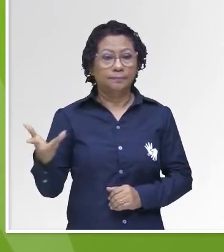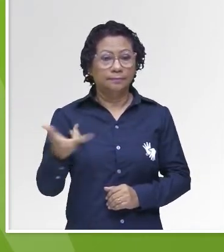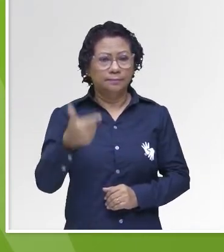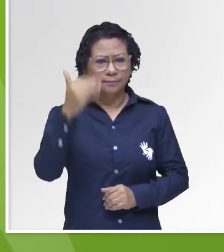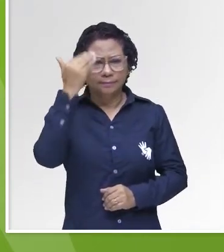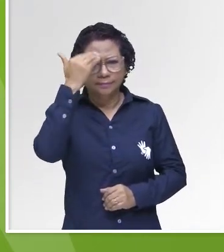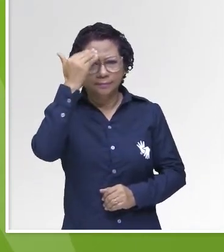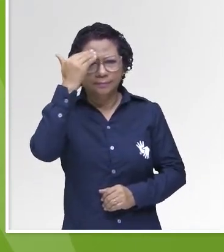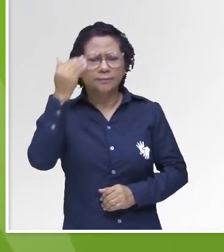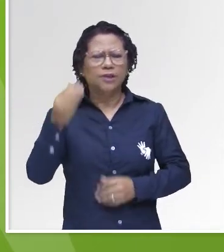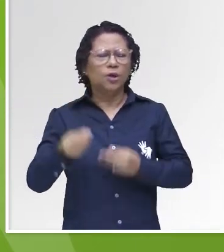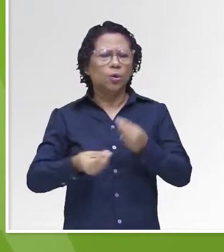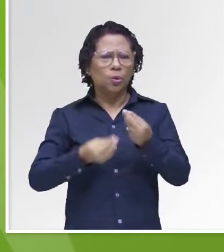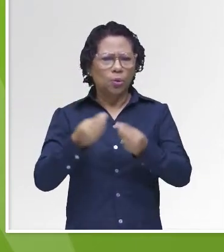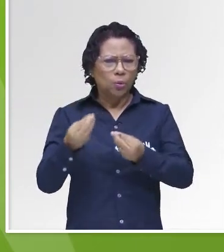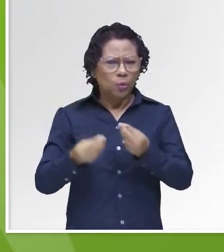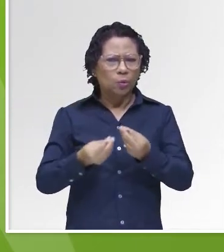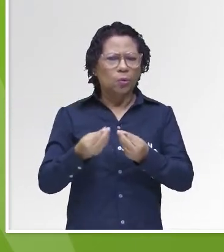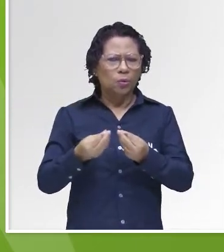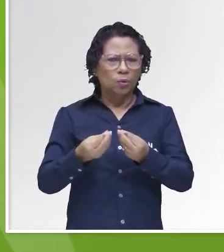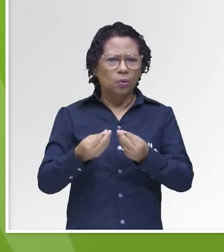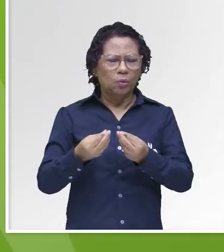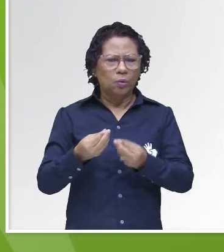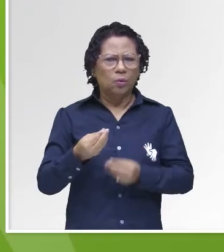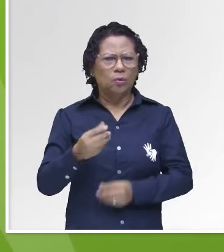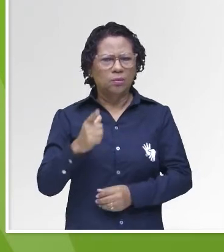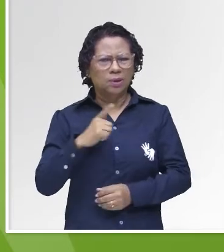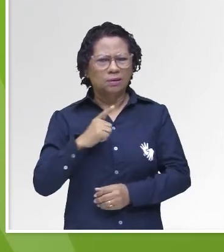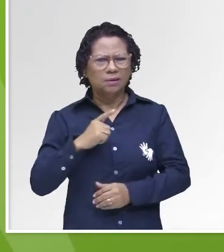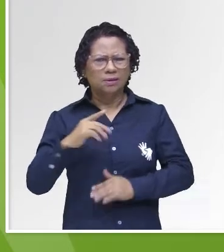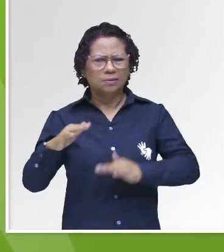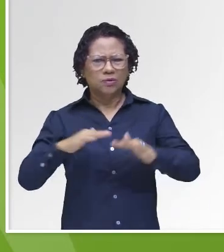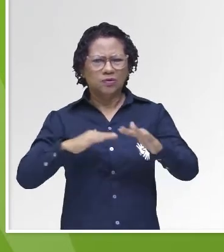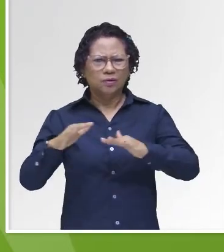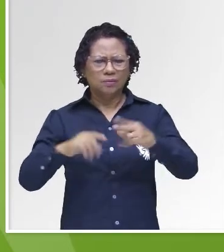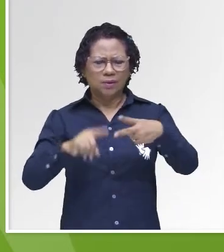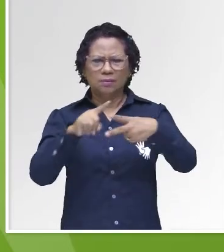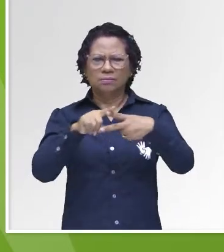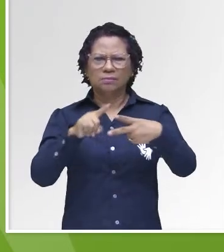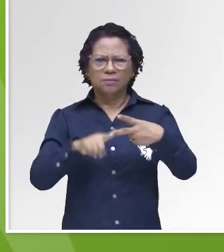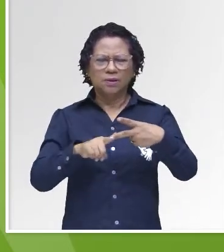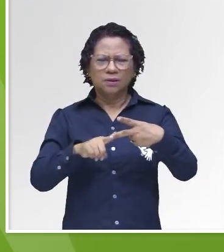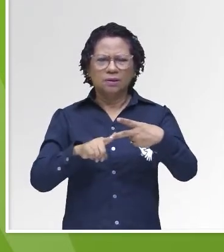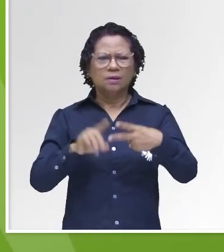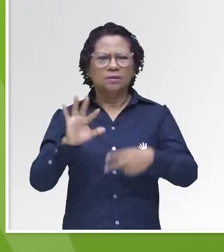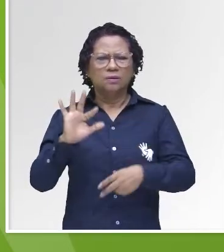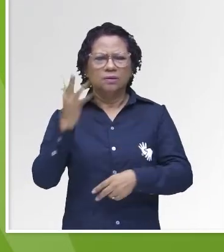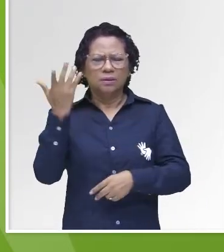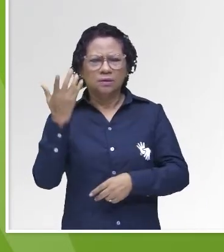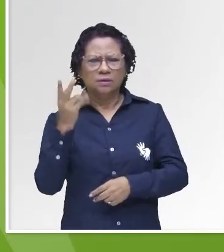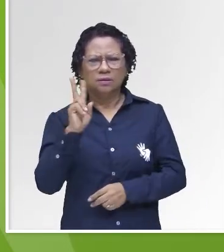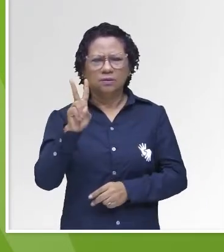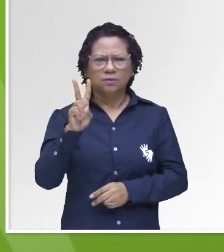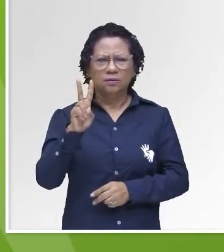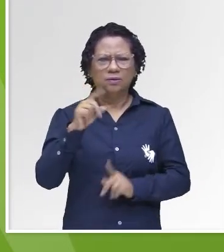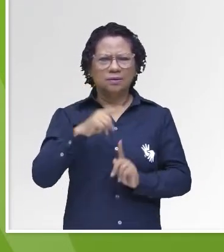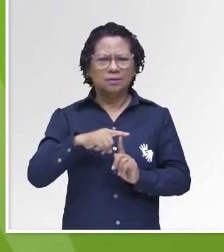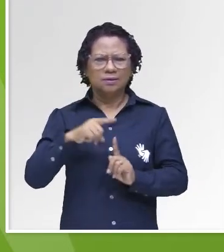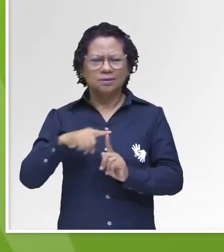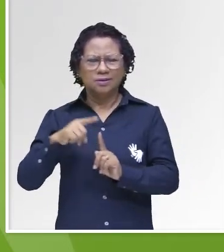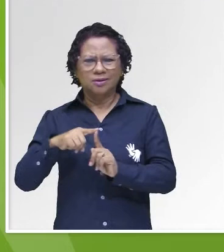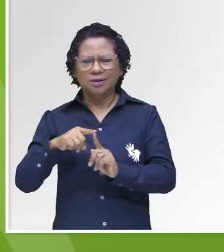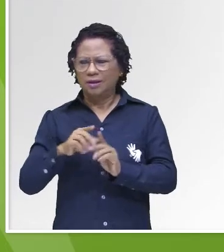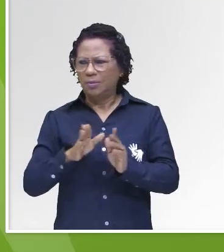Habilidade. Entender como ocorre o movimento em duas dimensões, aplicando os tipos de movimento em cada direção